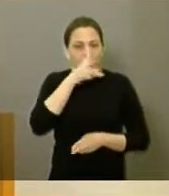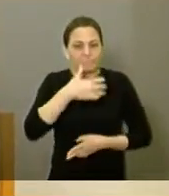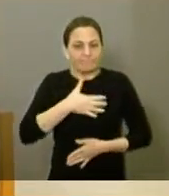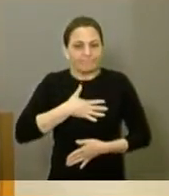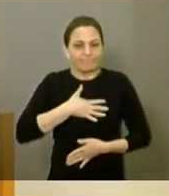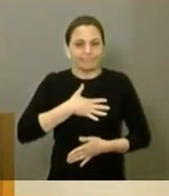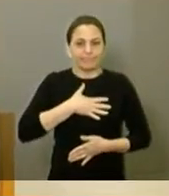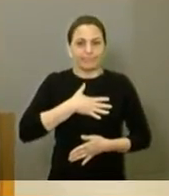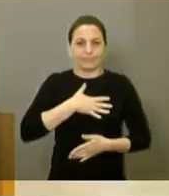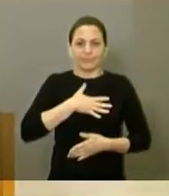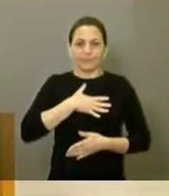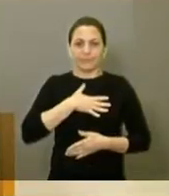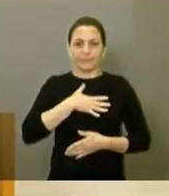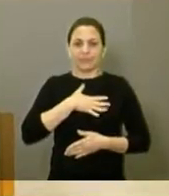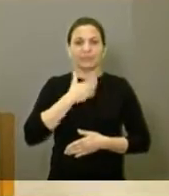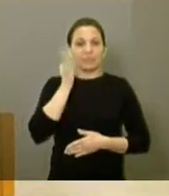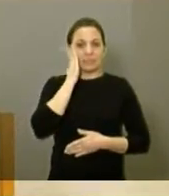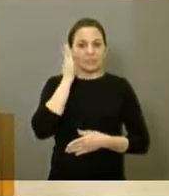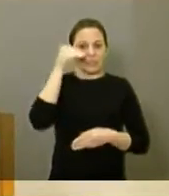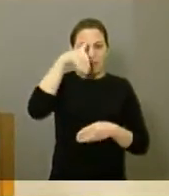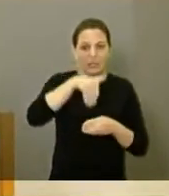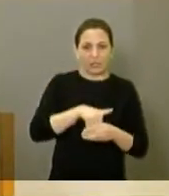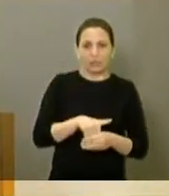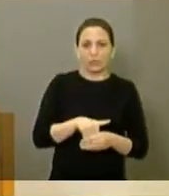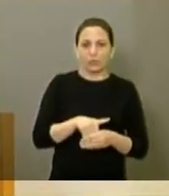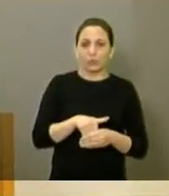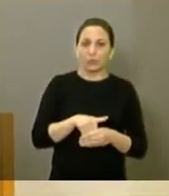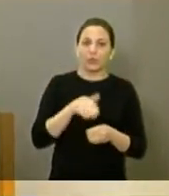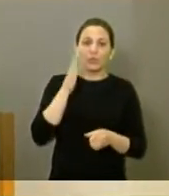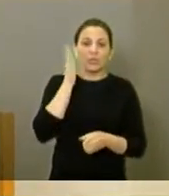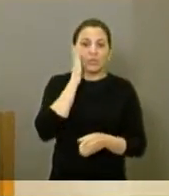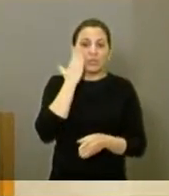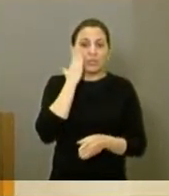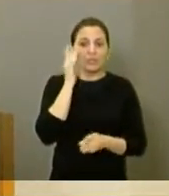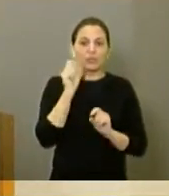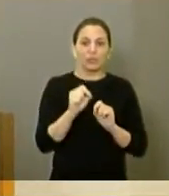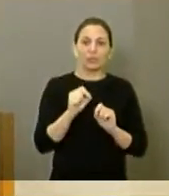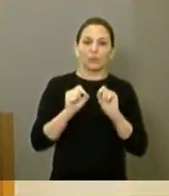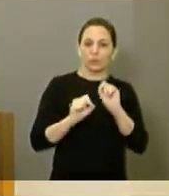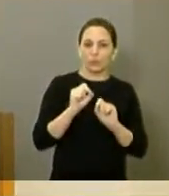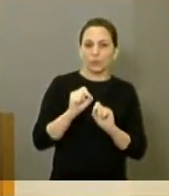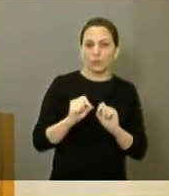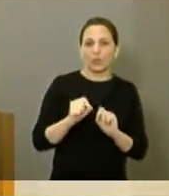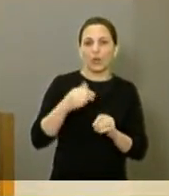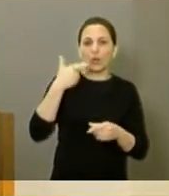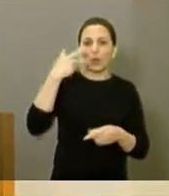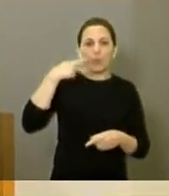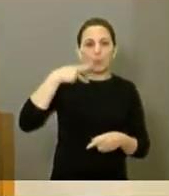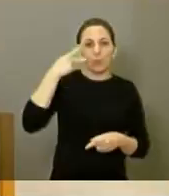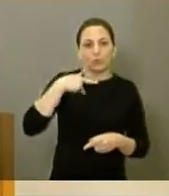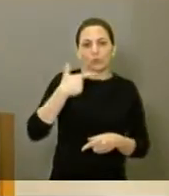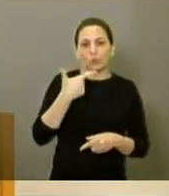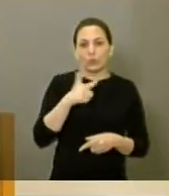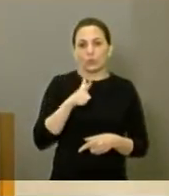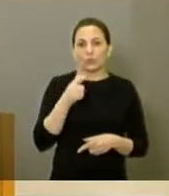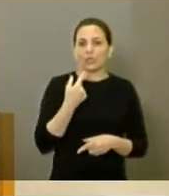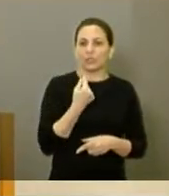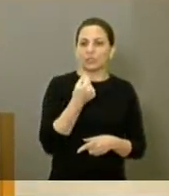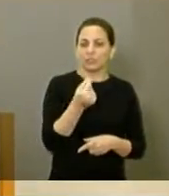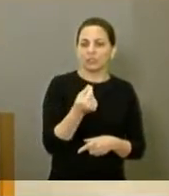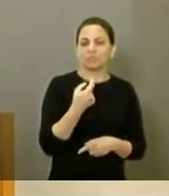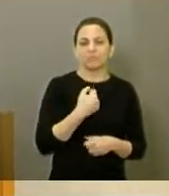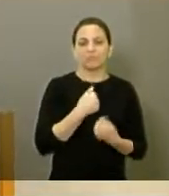eu sei que o eleitor fez a parte dele e compreender por que uma política quando a gente entra e não tem dinheiro nós temos que ser